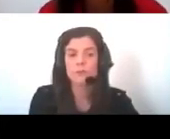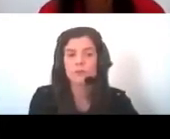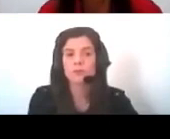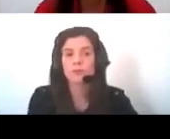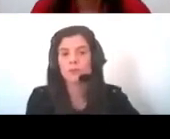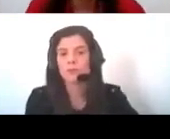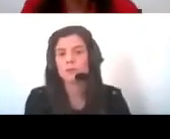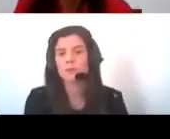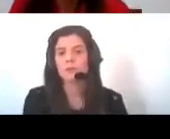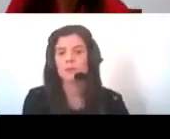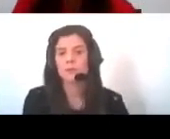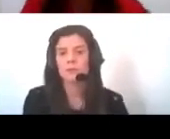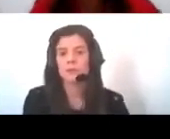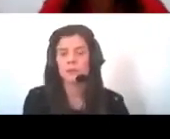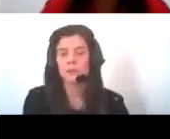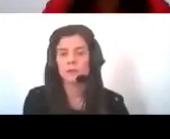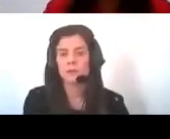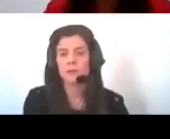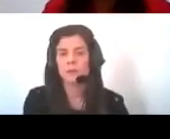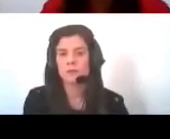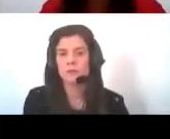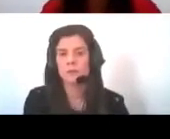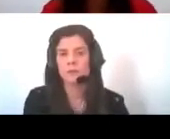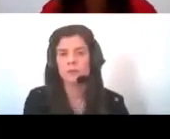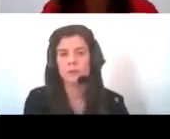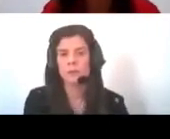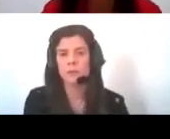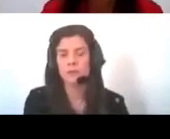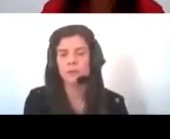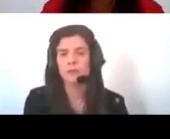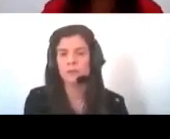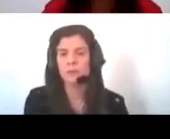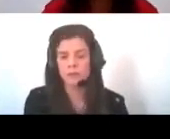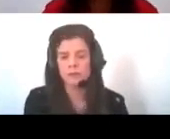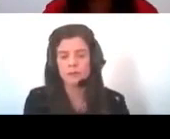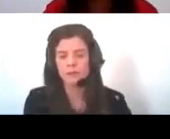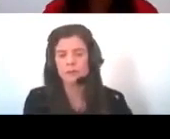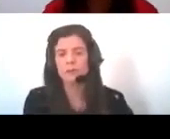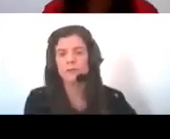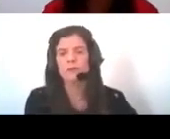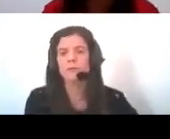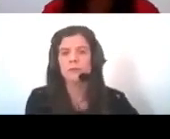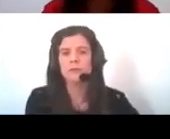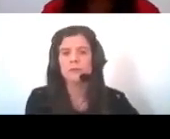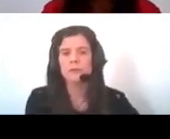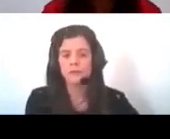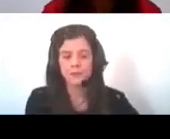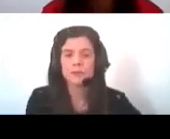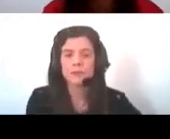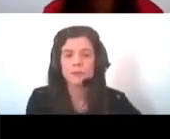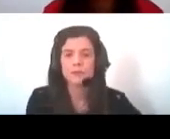que é a Semana Integrada do Meio Ambiente, um canto no Botânico, que é realizado sempre no segundo semestre, né, aos